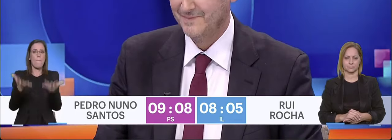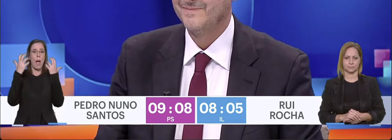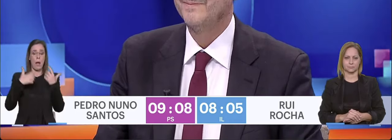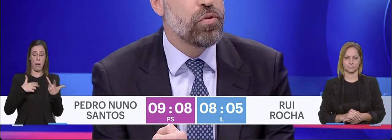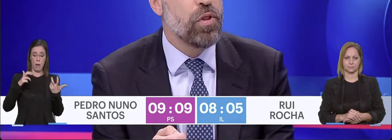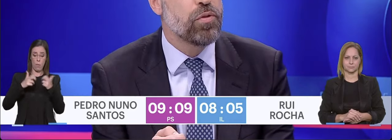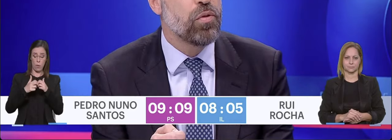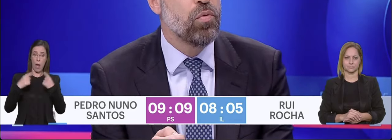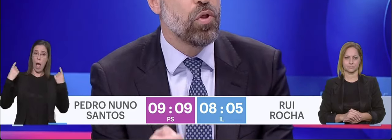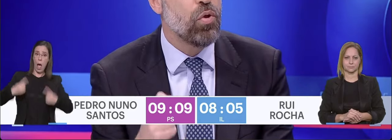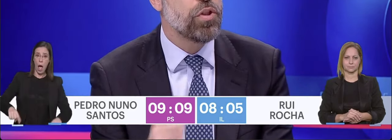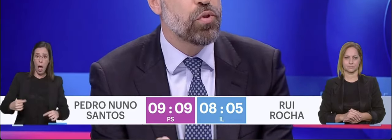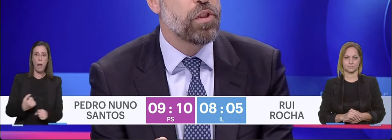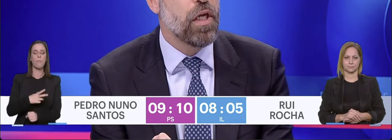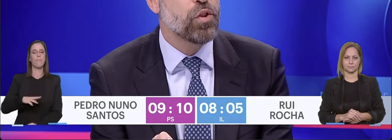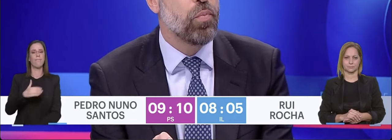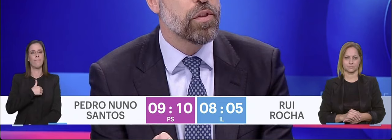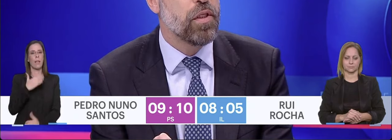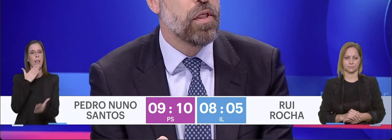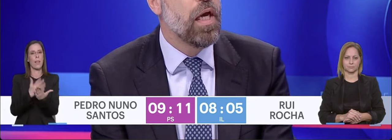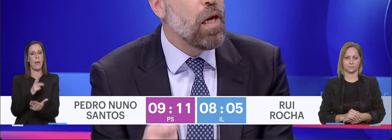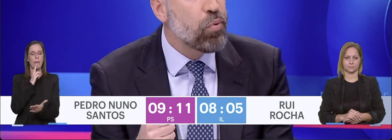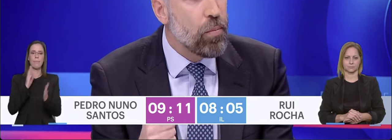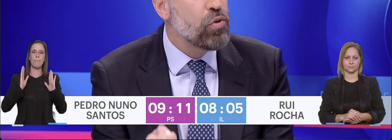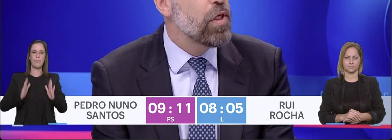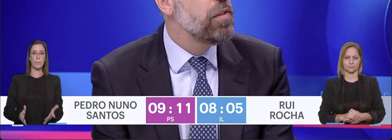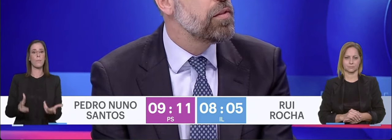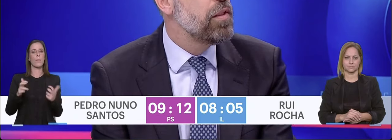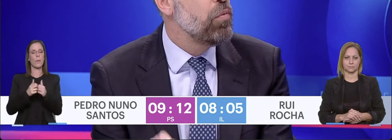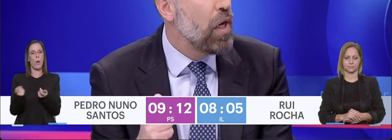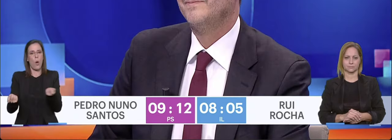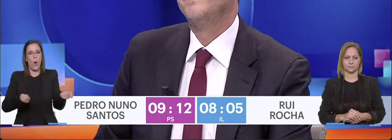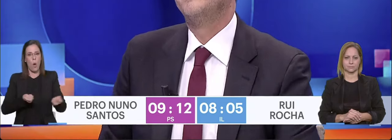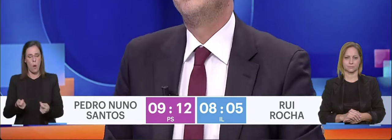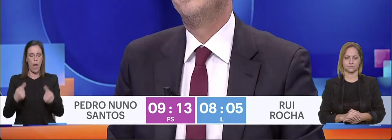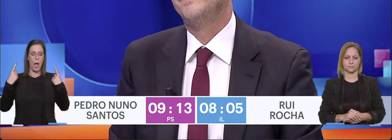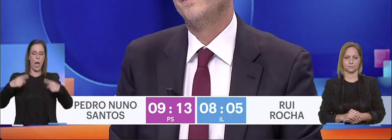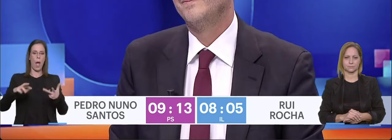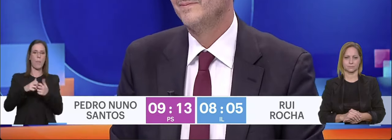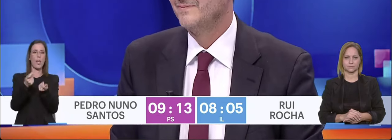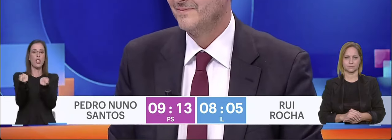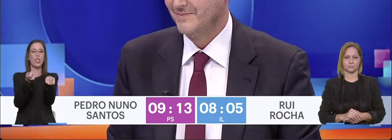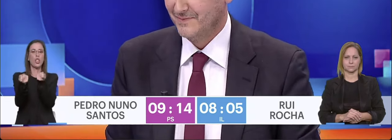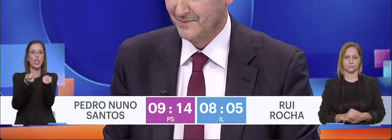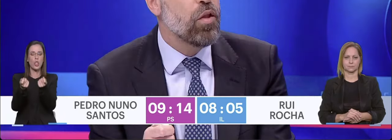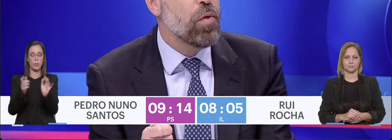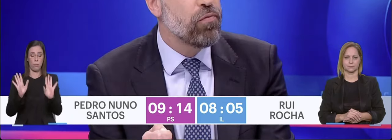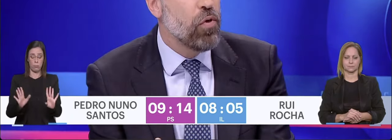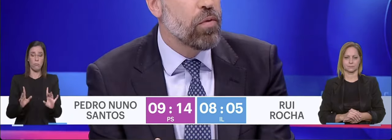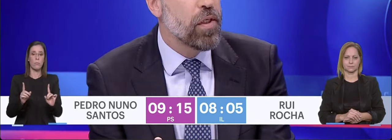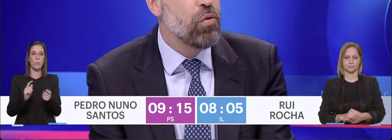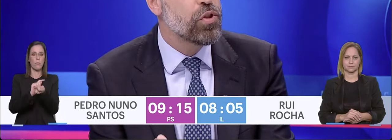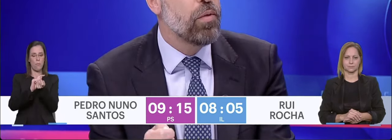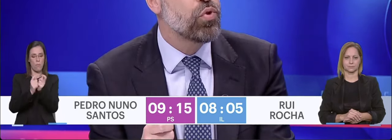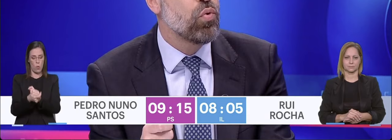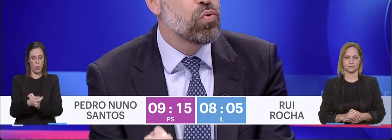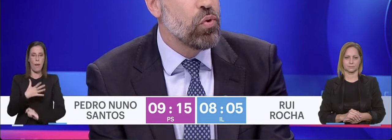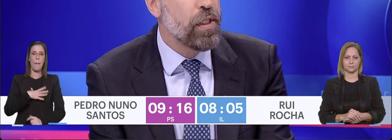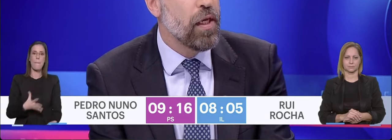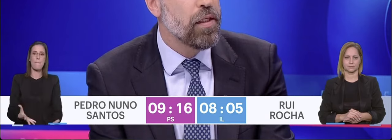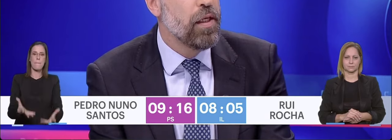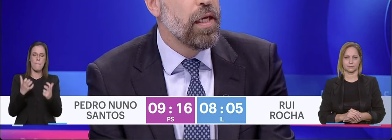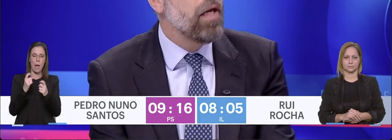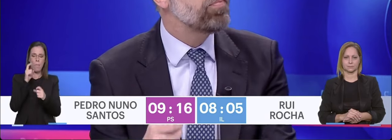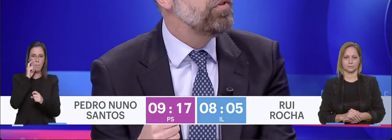problemas no serviço Nacional de saúde nós temos que lhes dar resposta há problemas de organização há problemas de gestão foi iniciada uma reforma que nós queremos